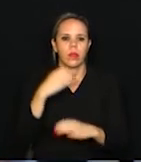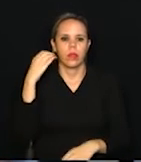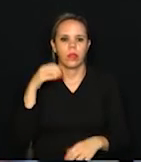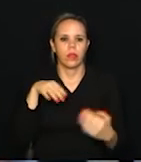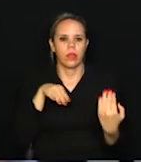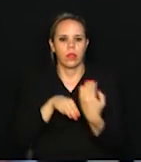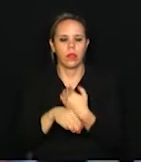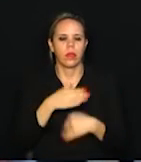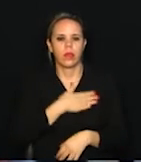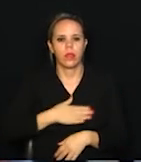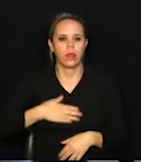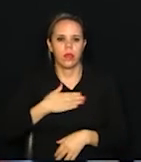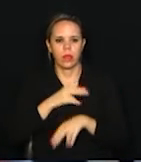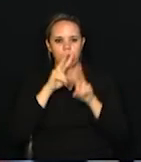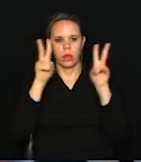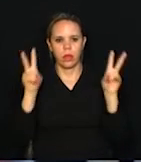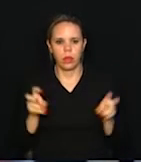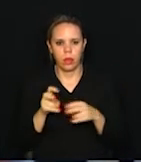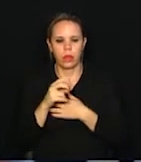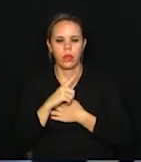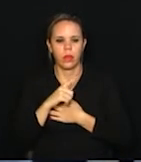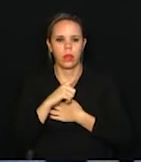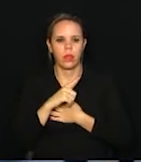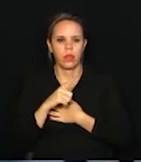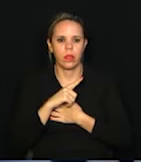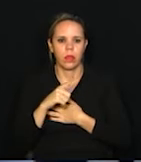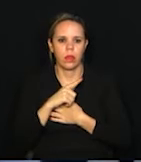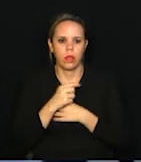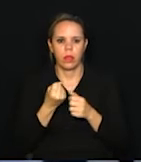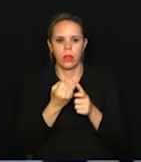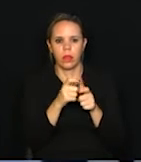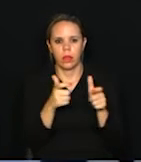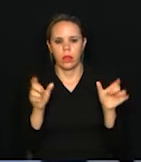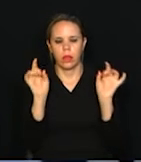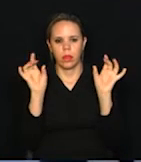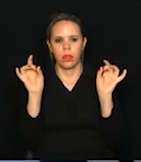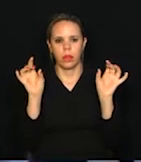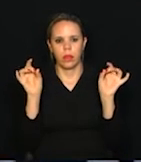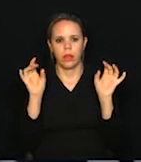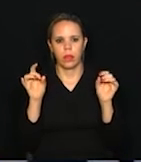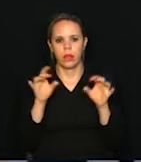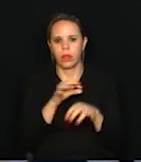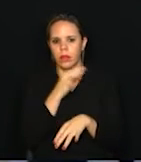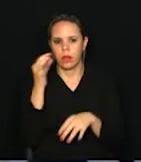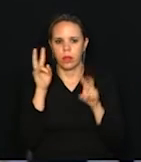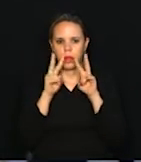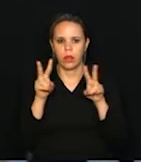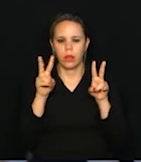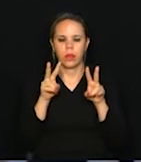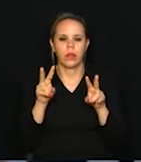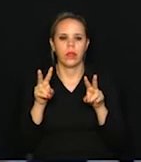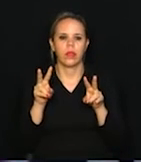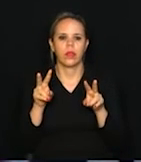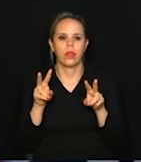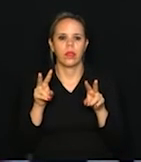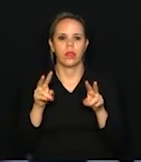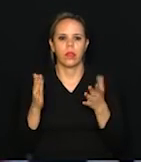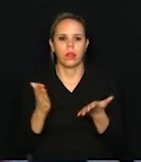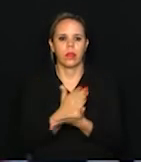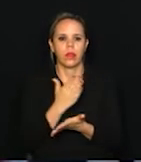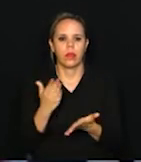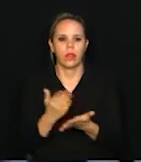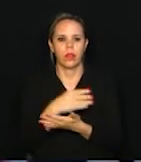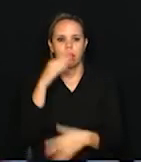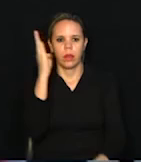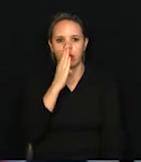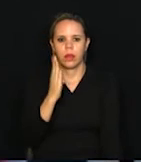trânsito aí, que gosta do assunto, né? Nós temos assim um acervo espetacular, notável, que são os manuais brasileiros